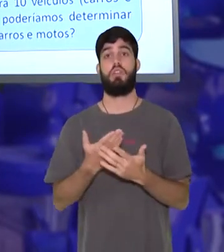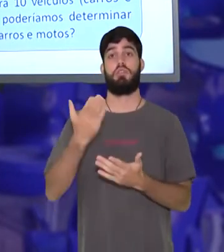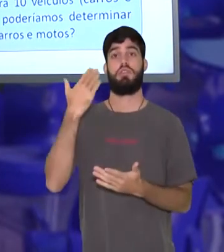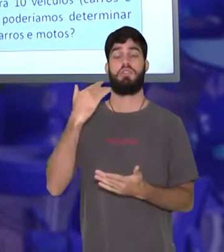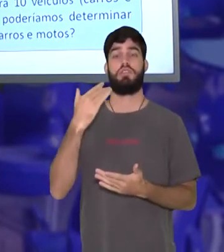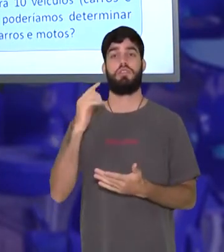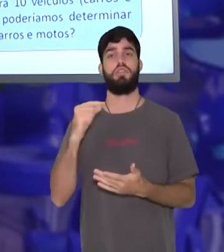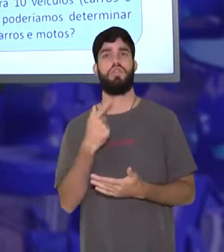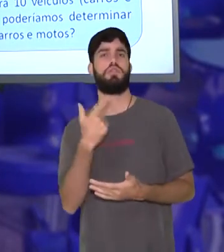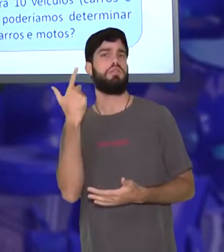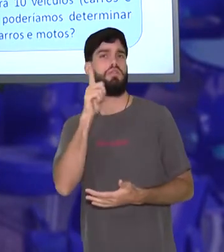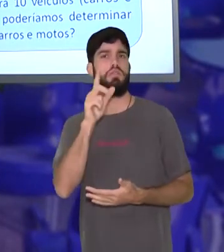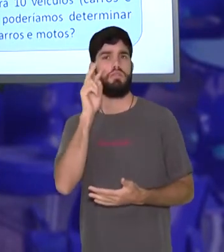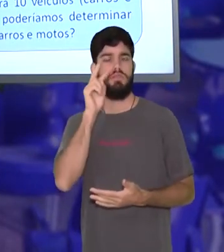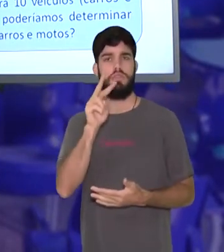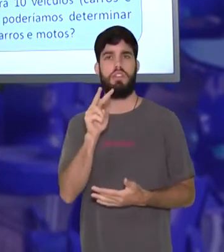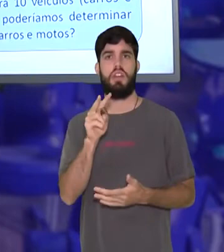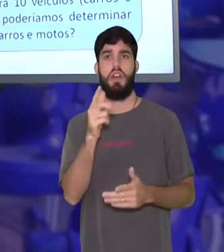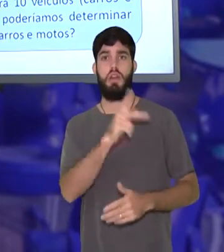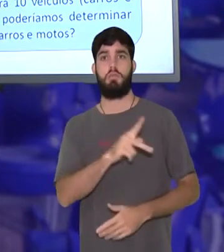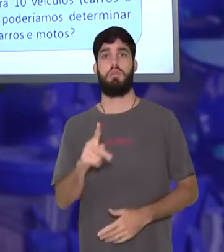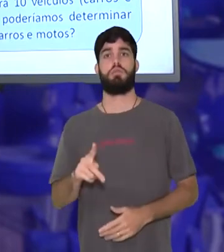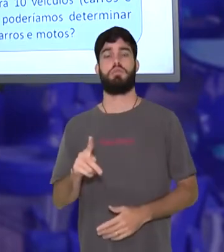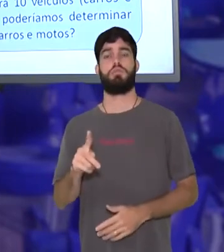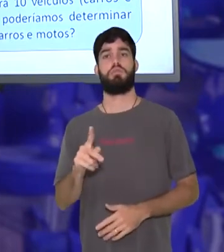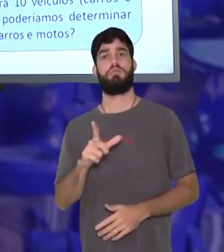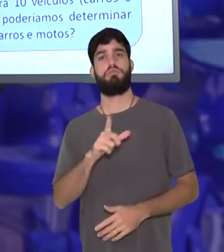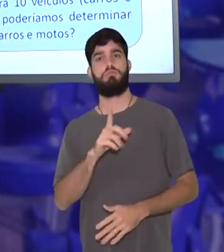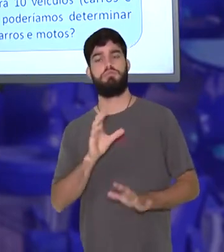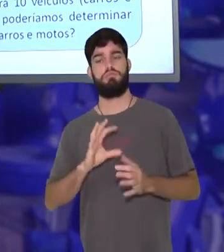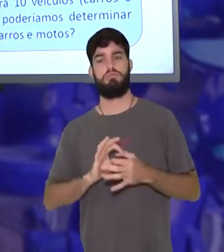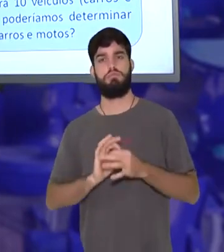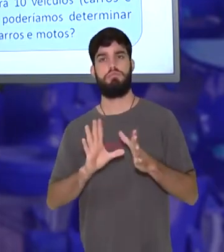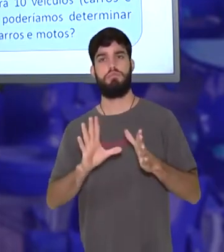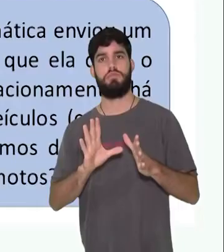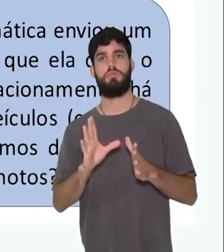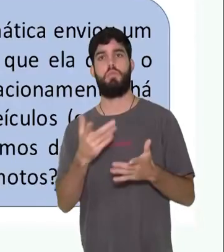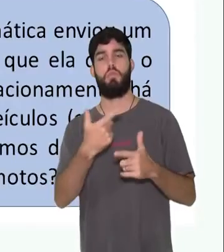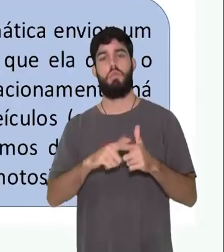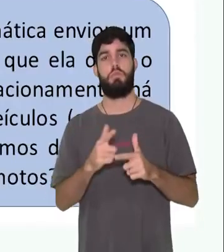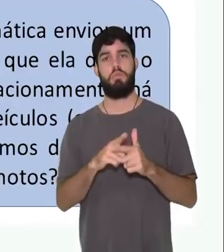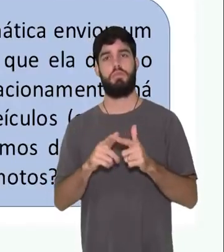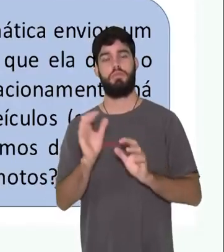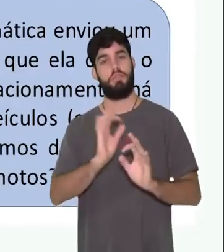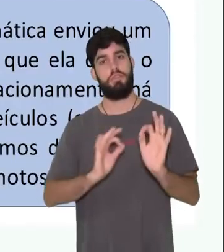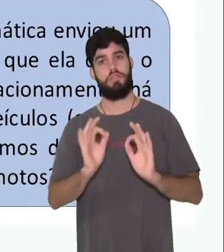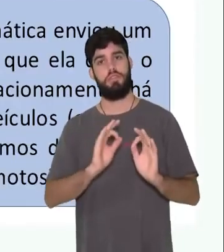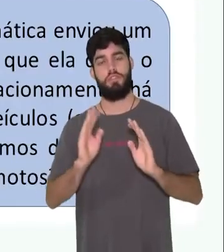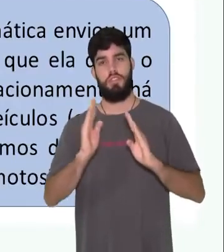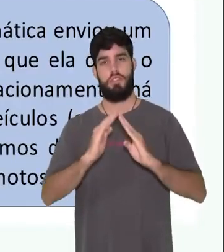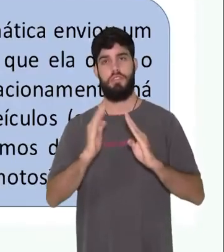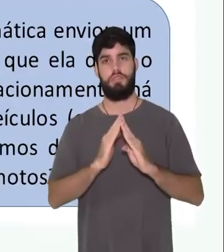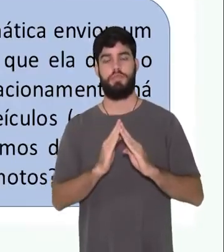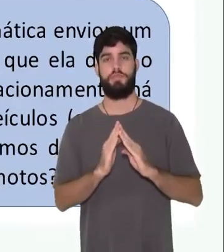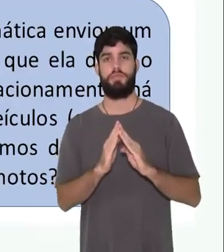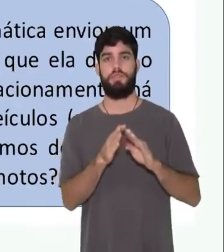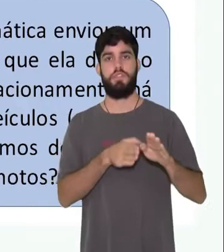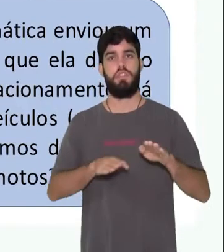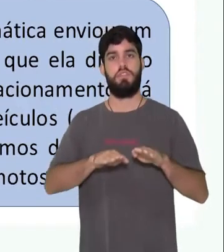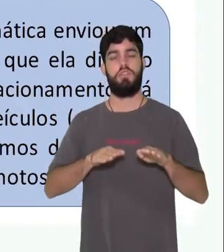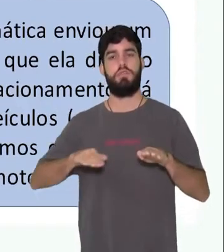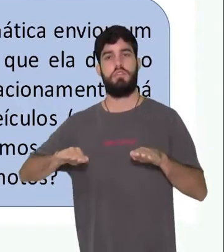conseguimos ver que a professora deixou esse seguinte problema para ser resolvido em casa né em um estacionamento a